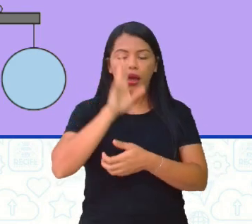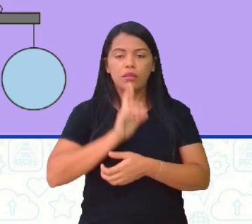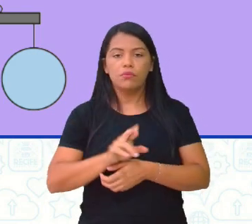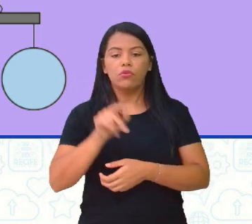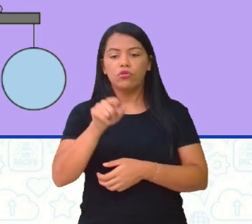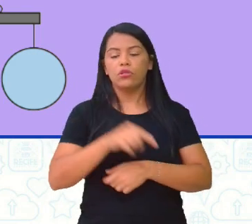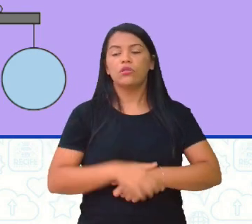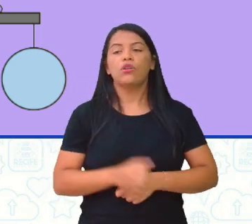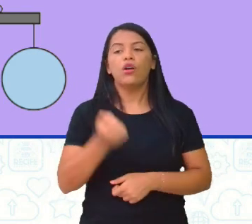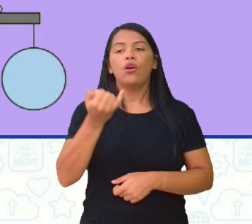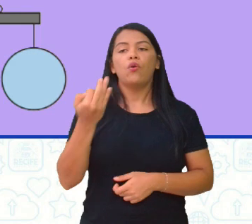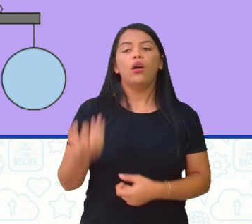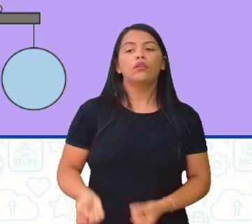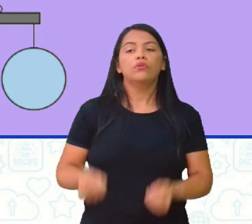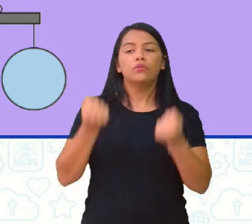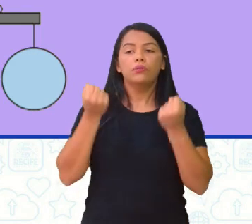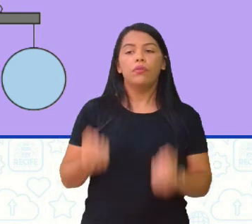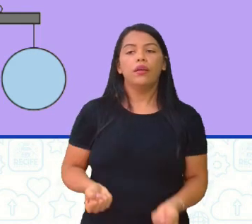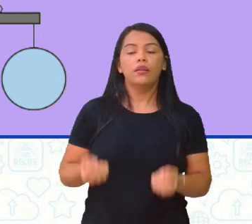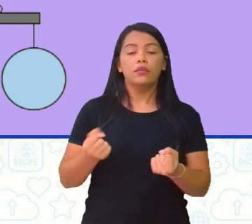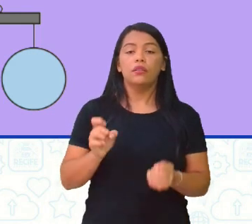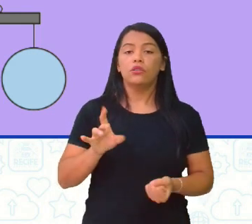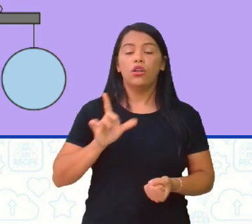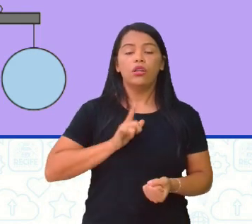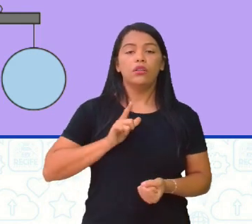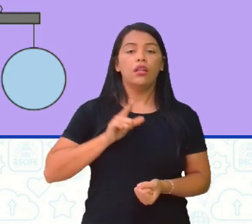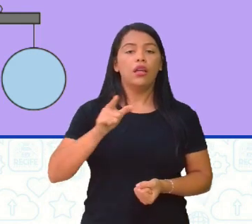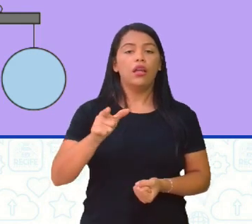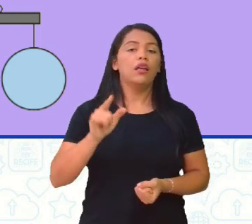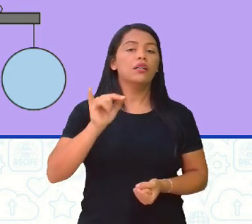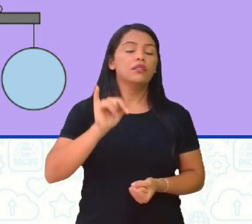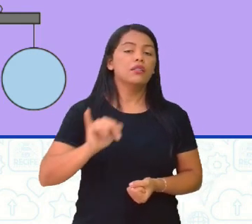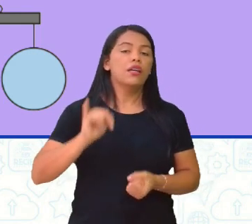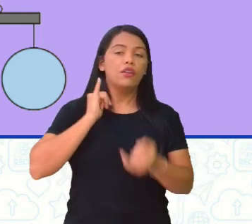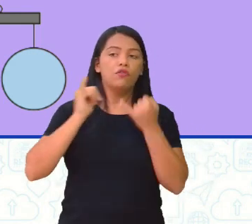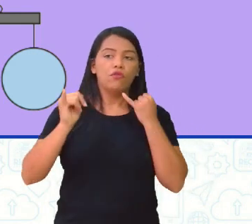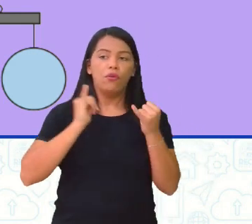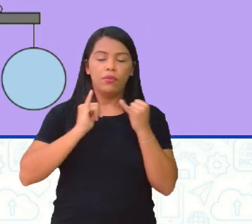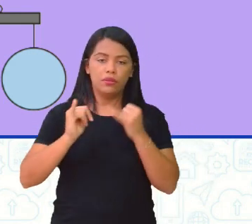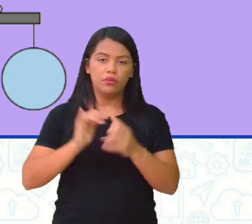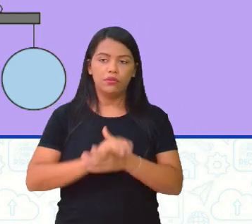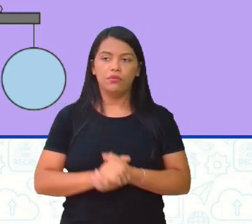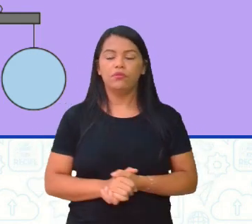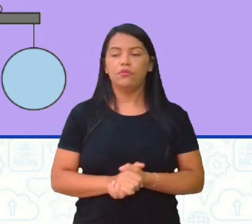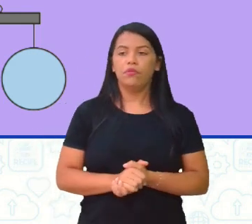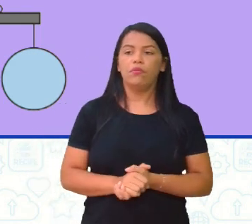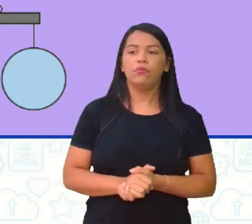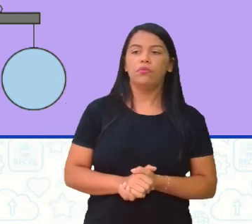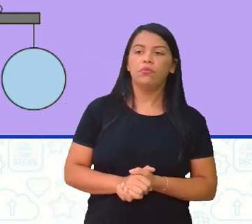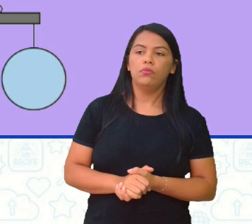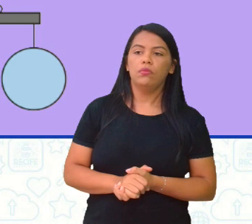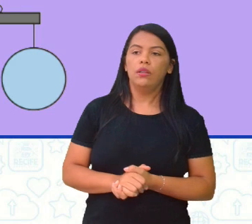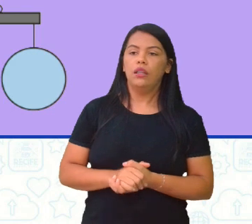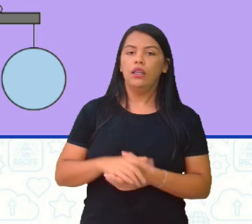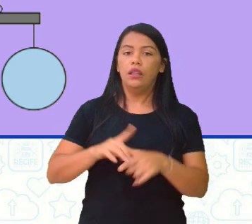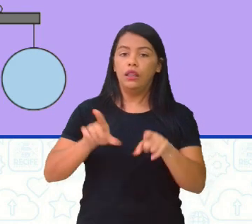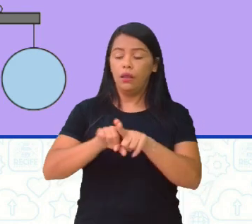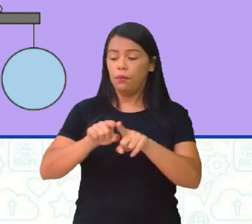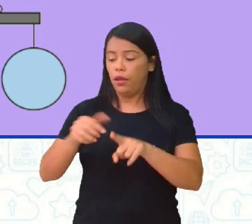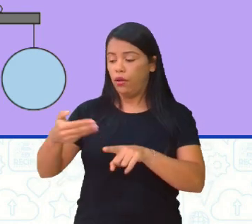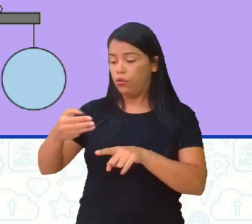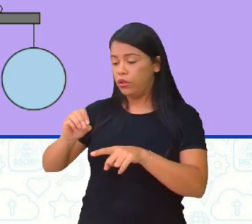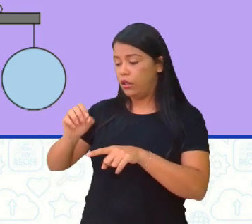Professora, ele só deu essas informações e esse 30 gramas. Pois é, pessoal. Mas eu